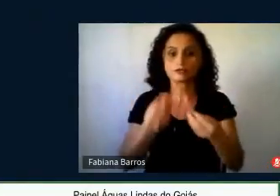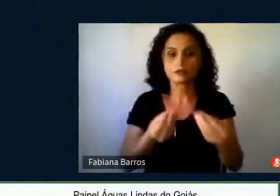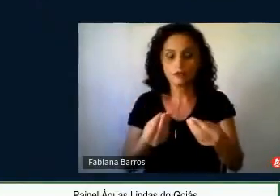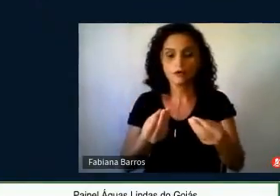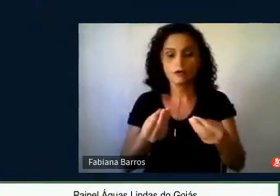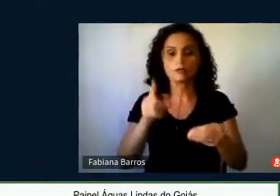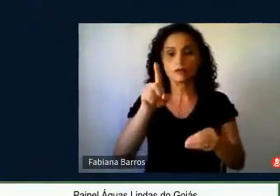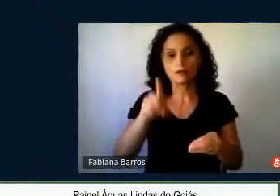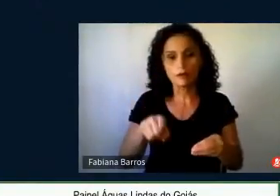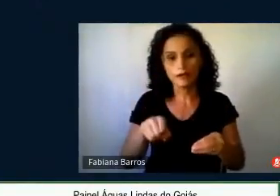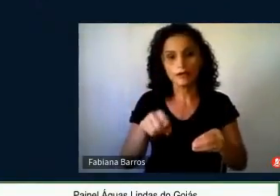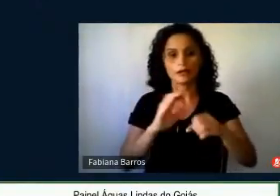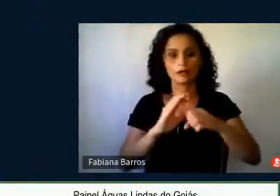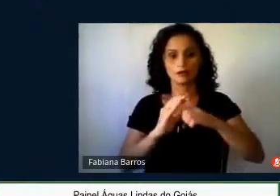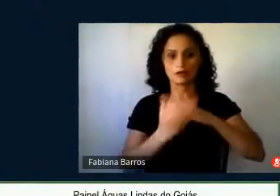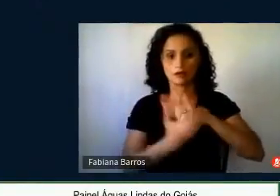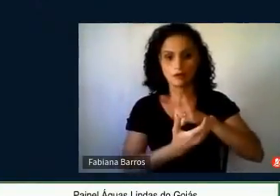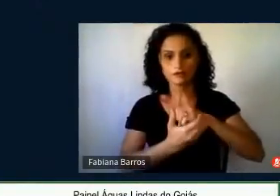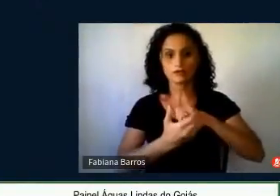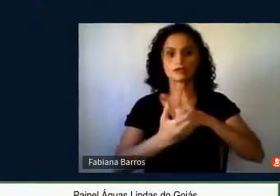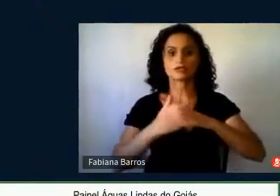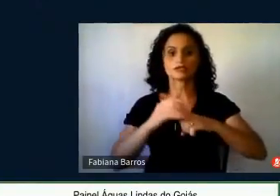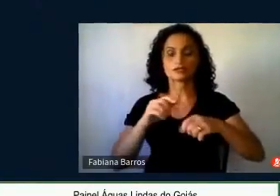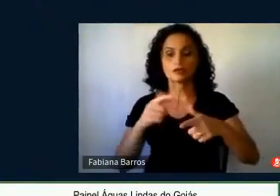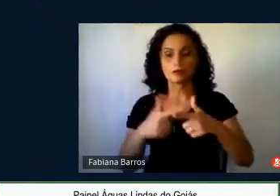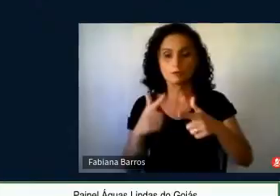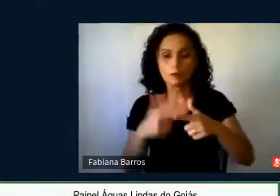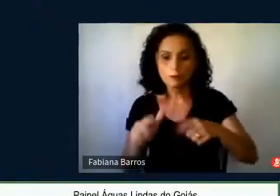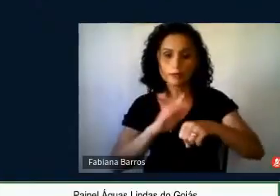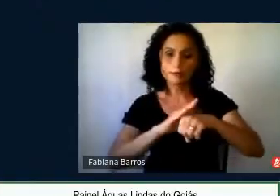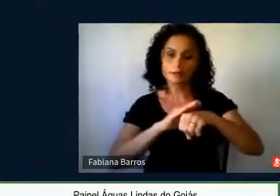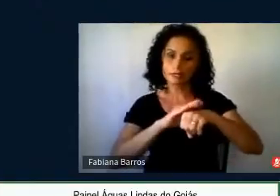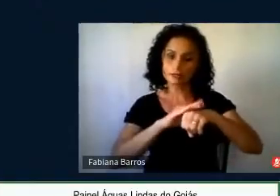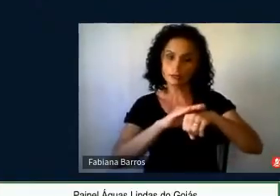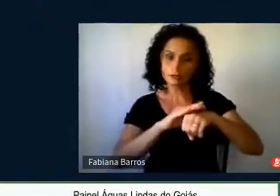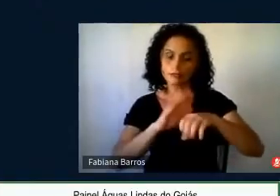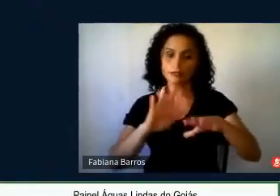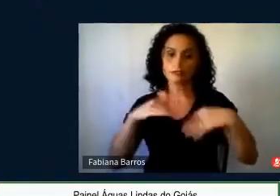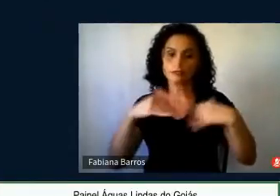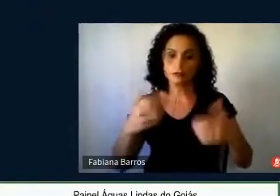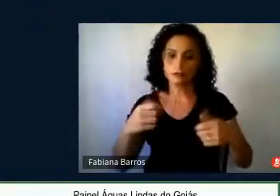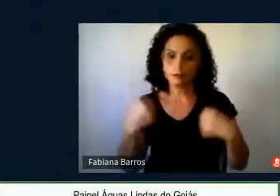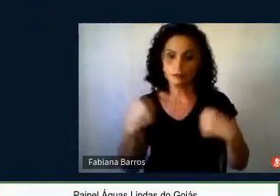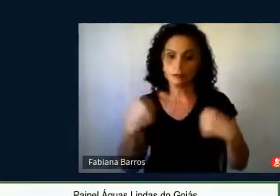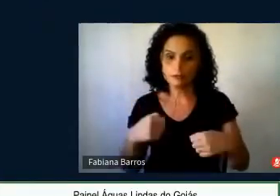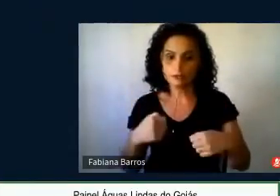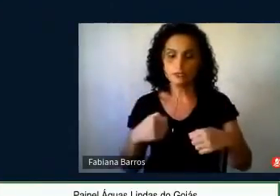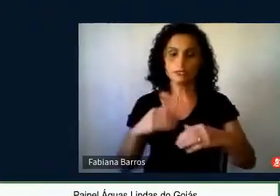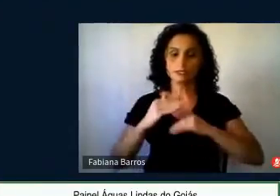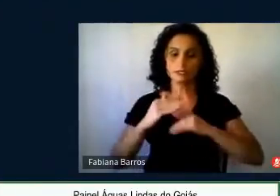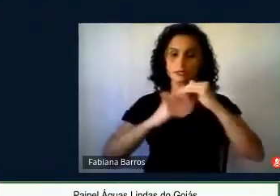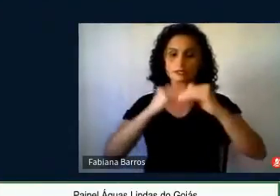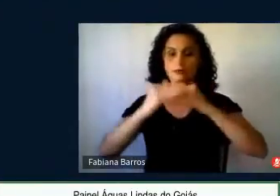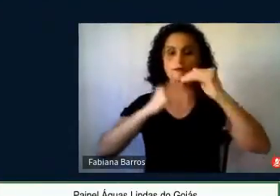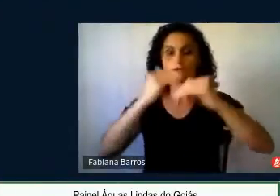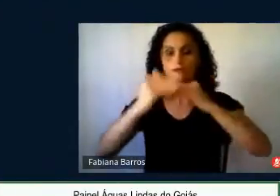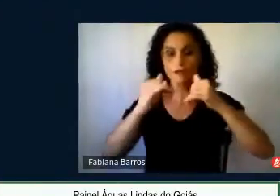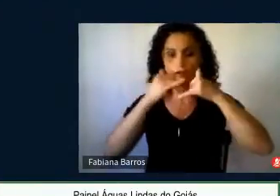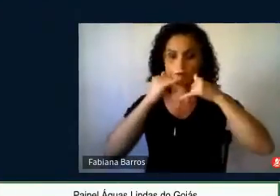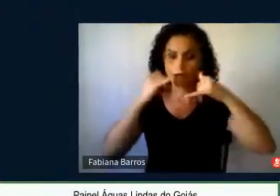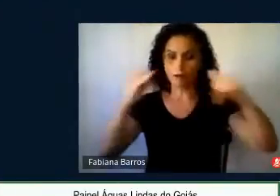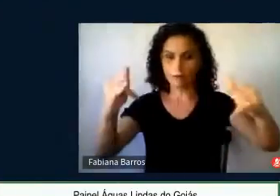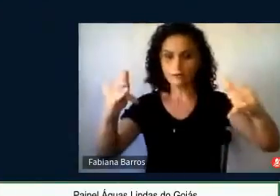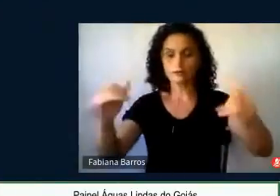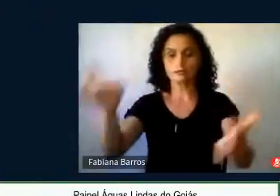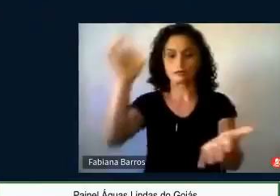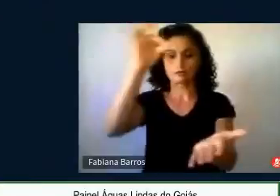do risco que eu estou correndo, de como é que está a situação no meu bairro. Então, a gente precisa construir painéis que tragam mais da informação mais perto da casa das pessoas. E